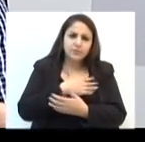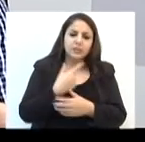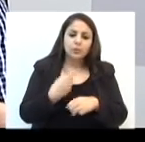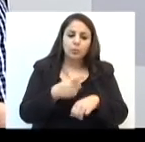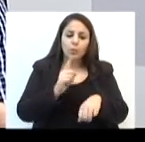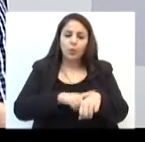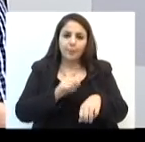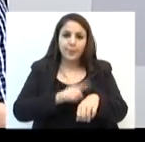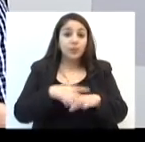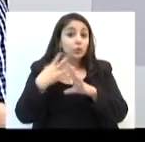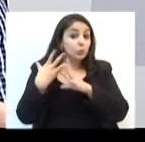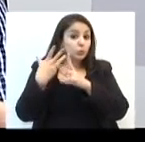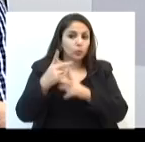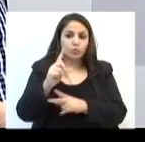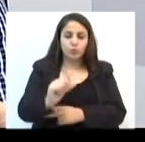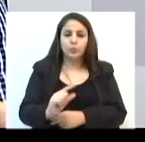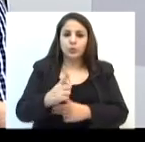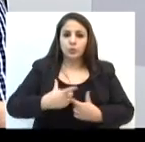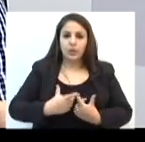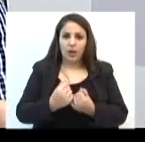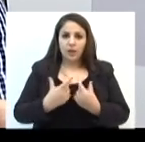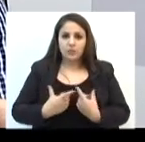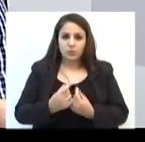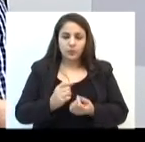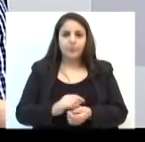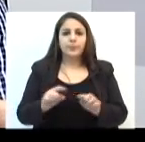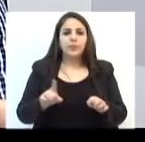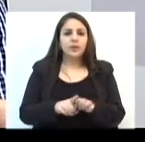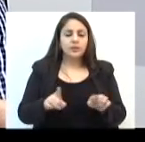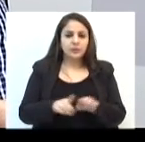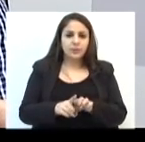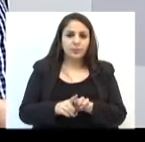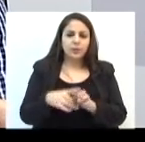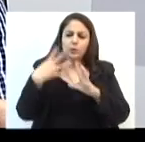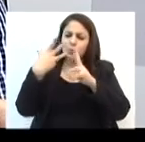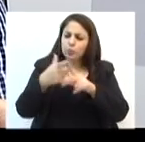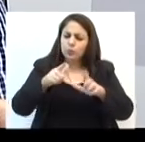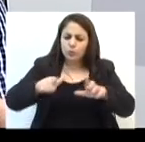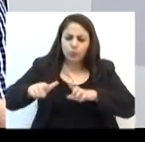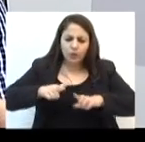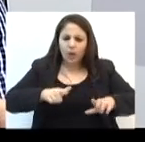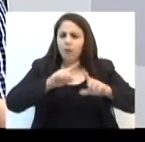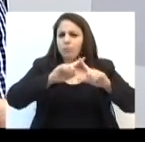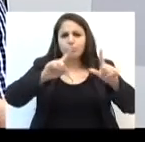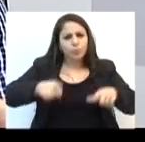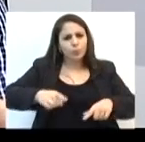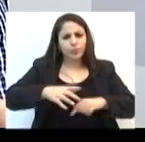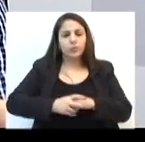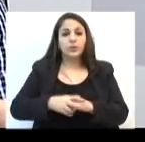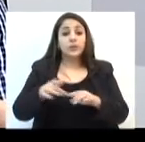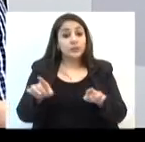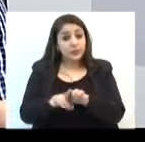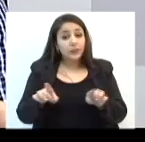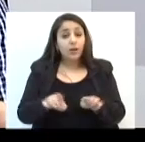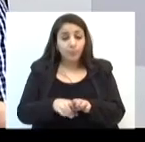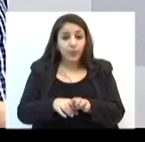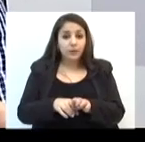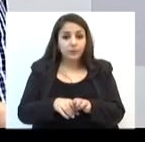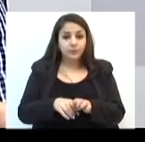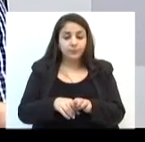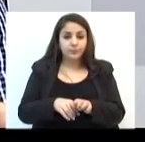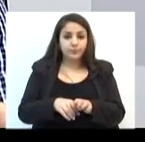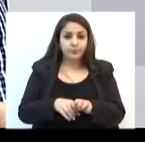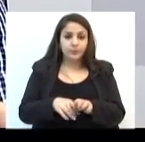sensibilidade nesse momento em que todos estão reduzindo custos em todas as esferas públicas, de